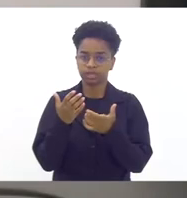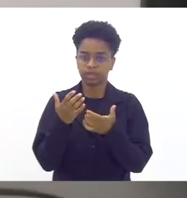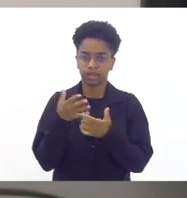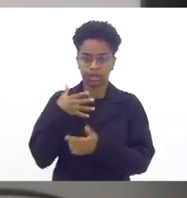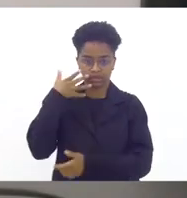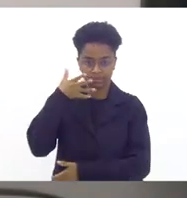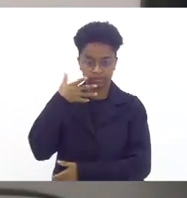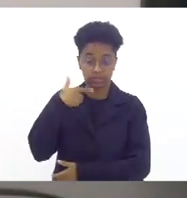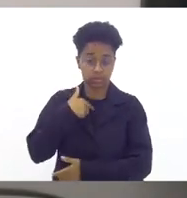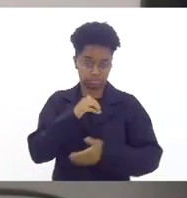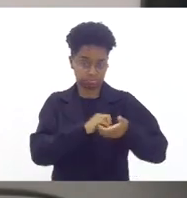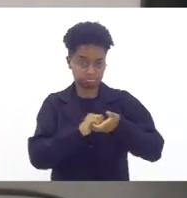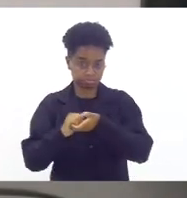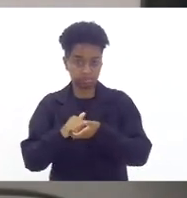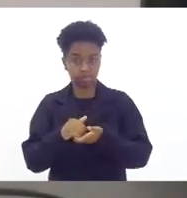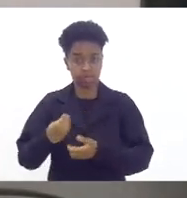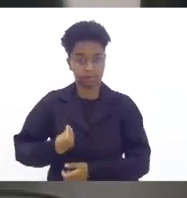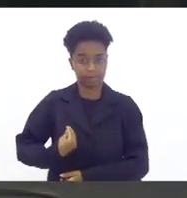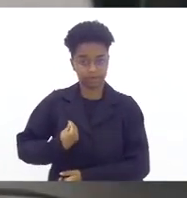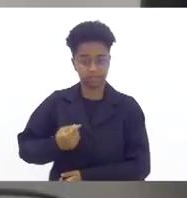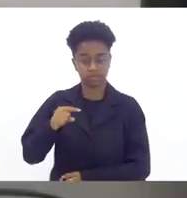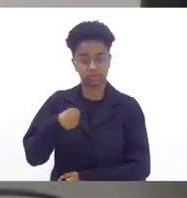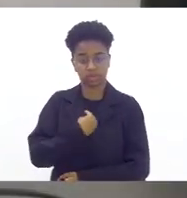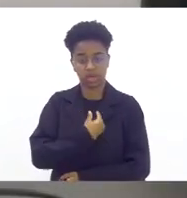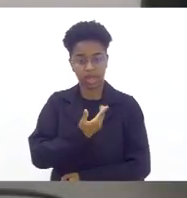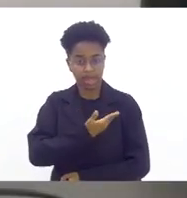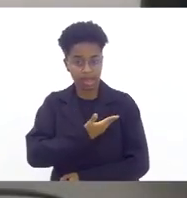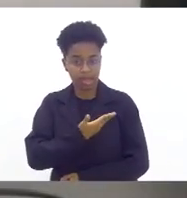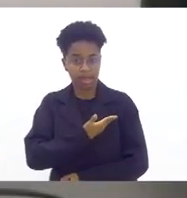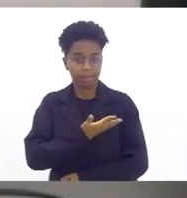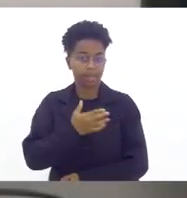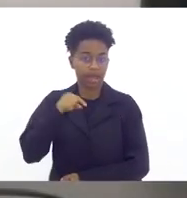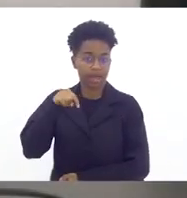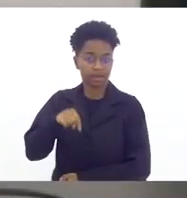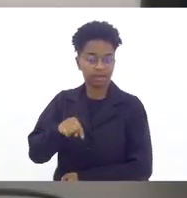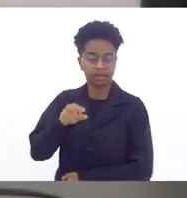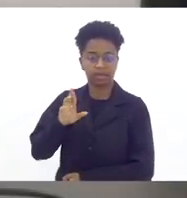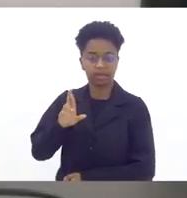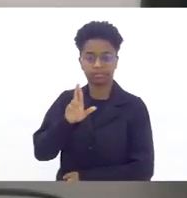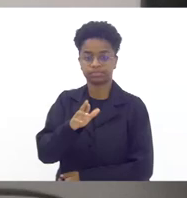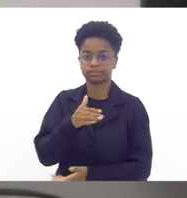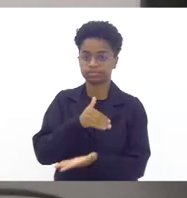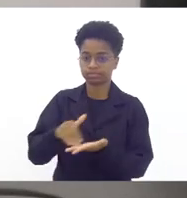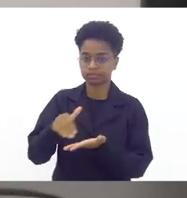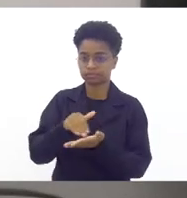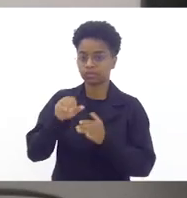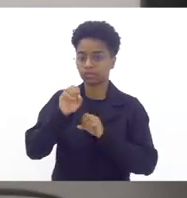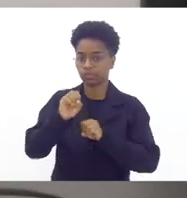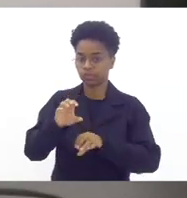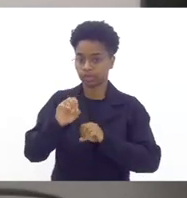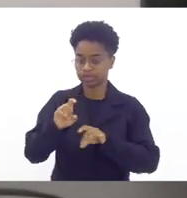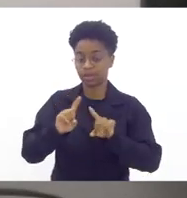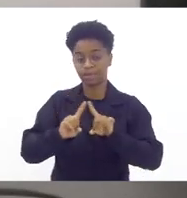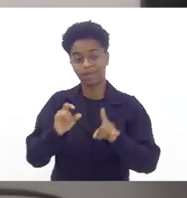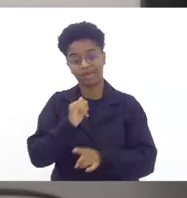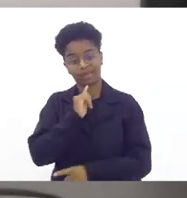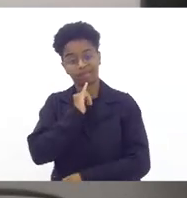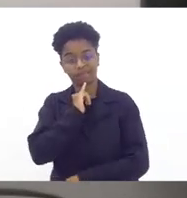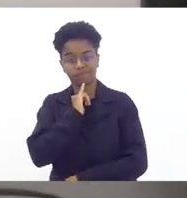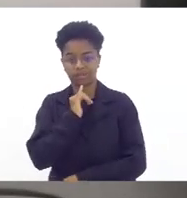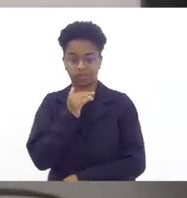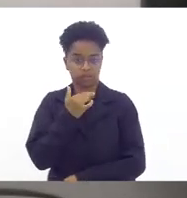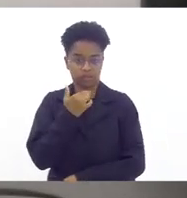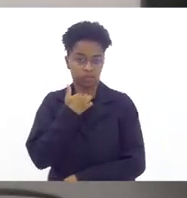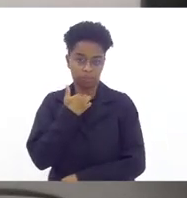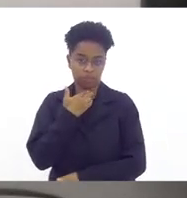além de saudar a presença da nossa companheira que esteve aqui representando a secretária de educação, mas, infelizmente, ela não pôde